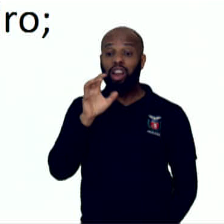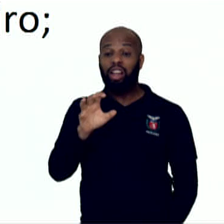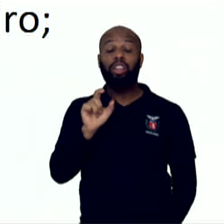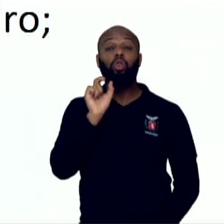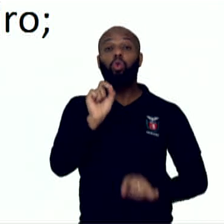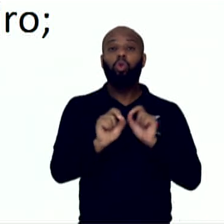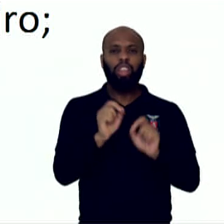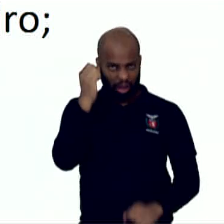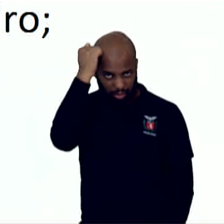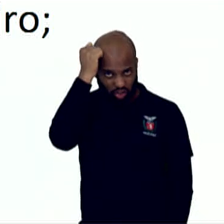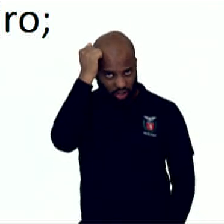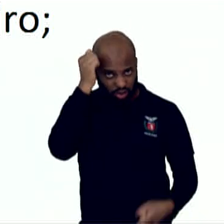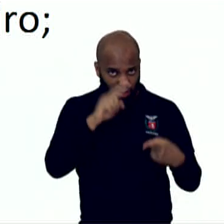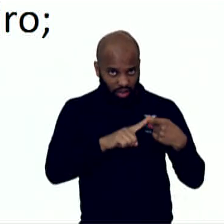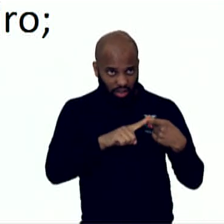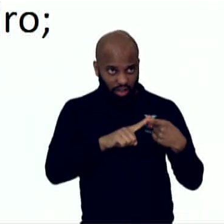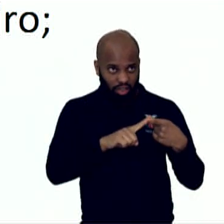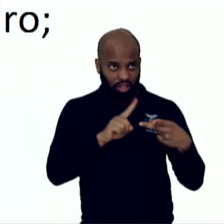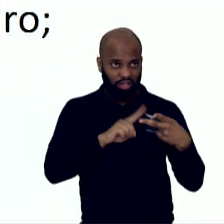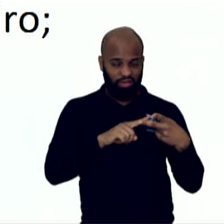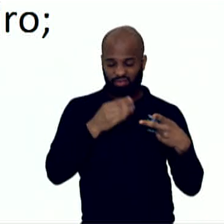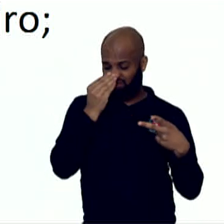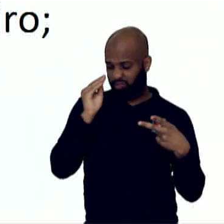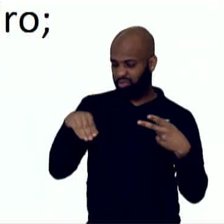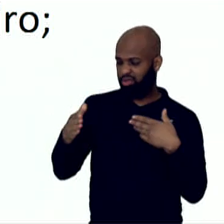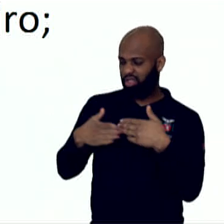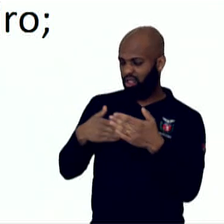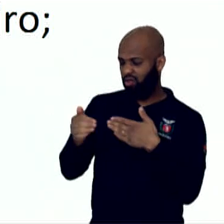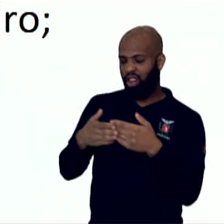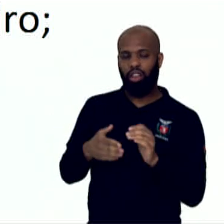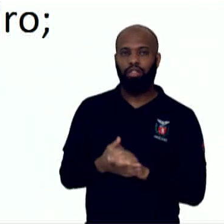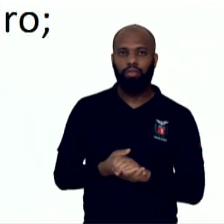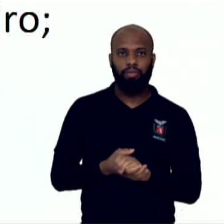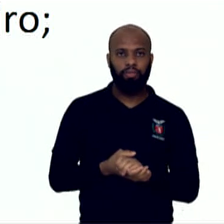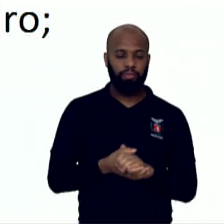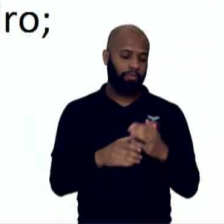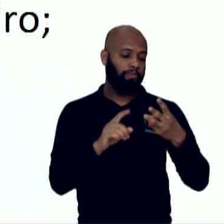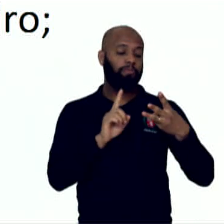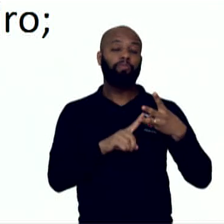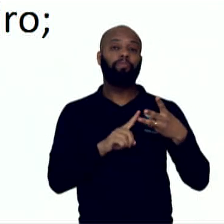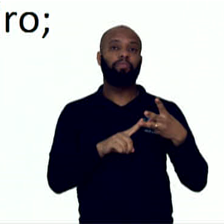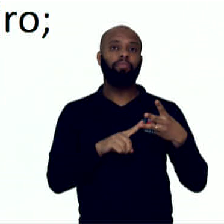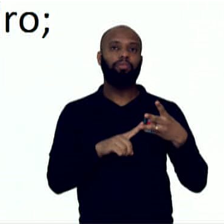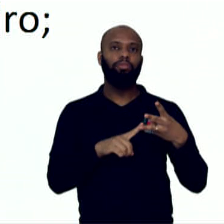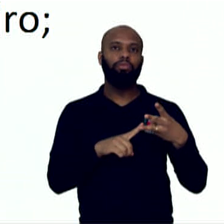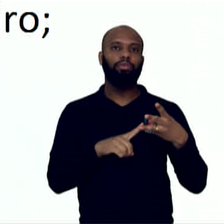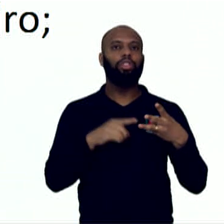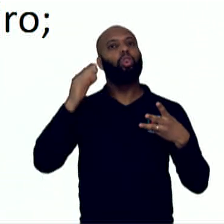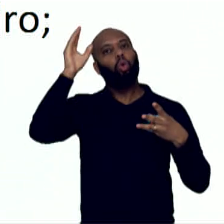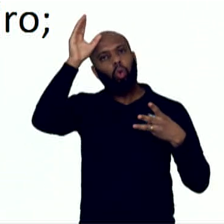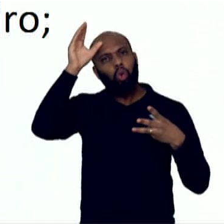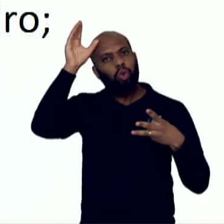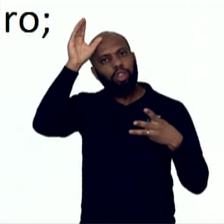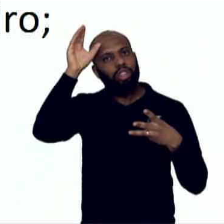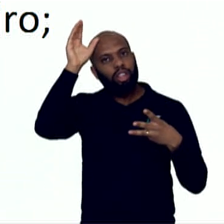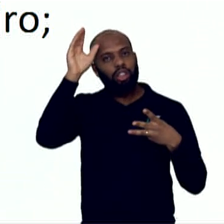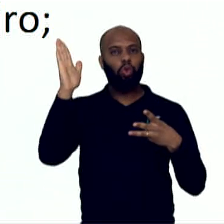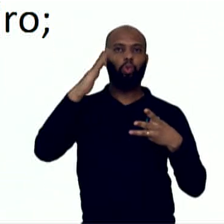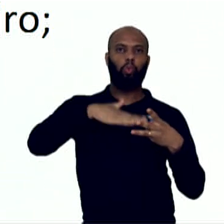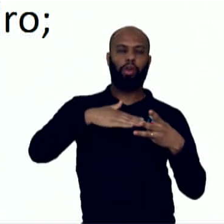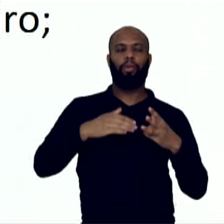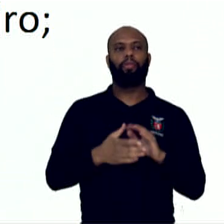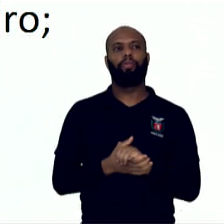está arrependido? Ele está indiferente? Não está ligando? Ou ele está consciente do mal que